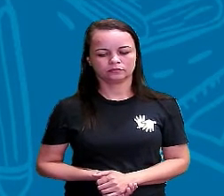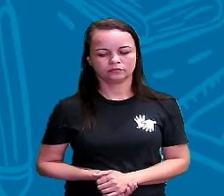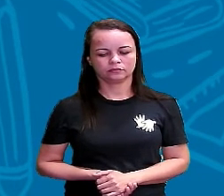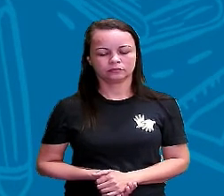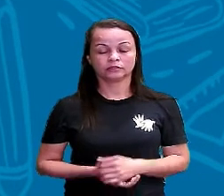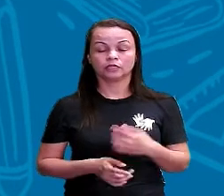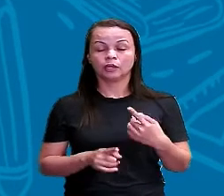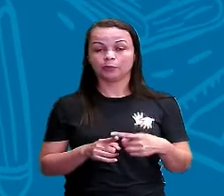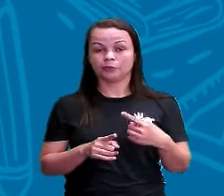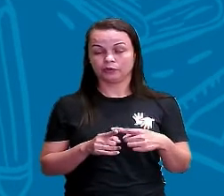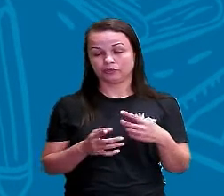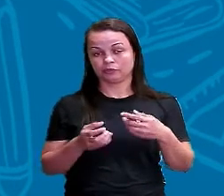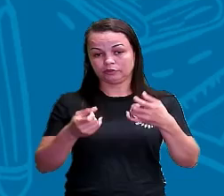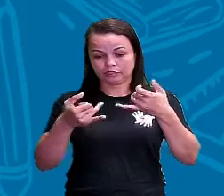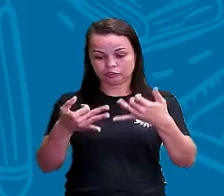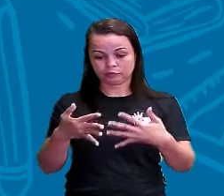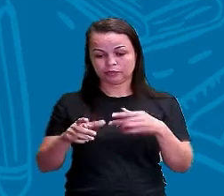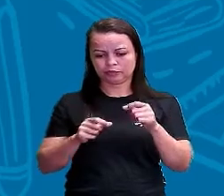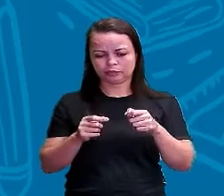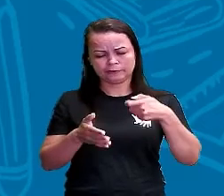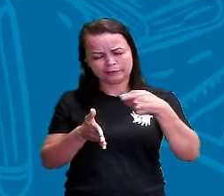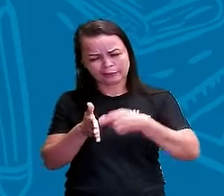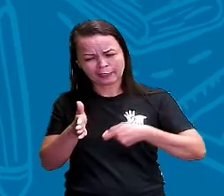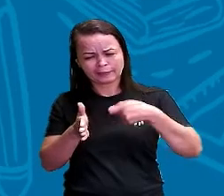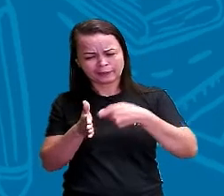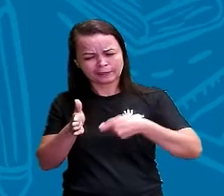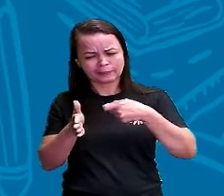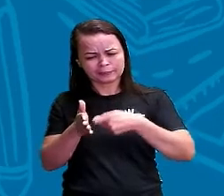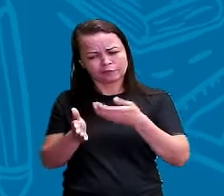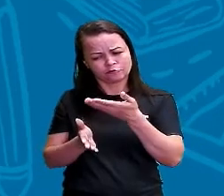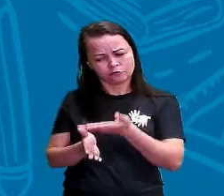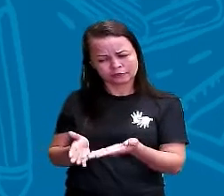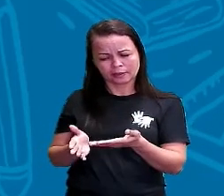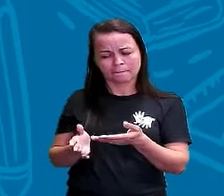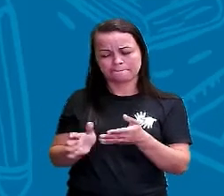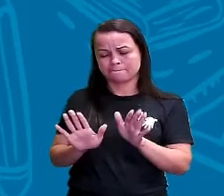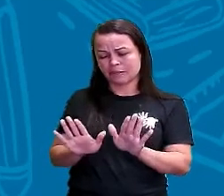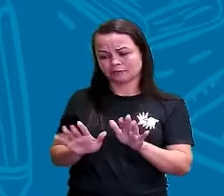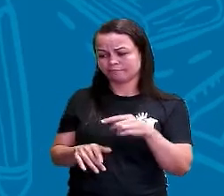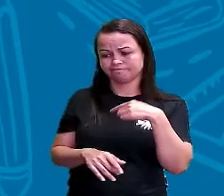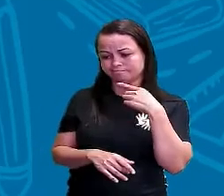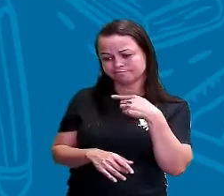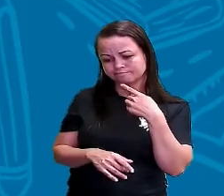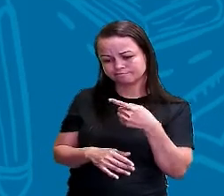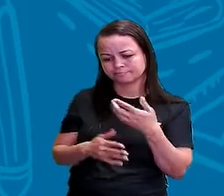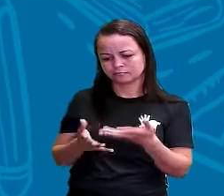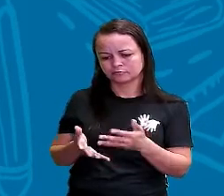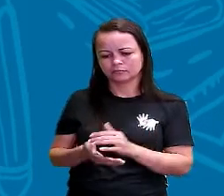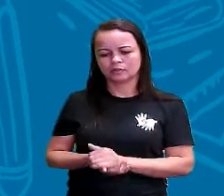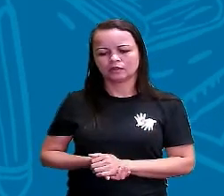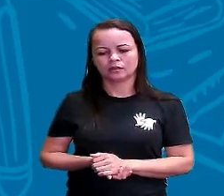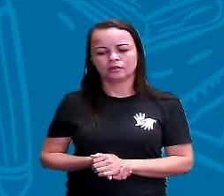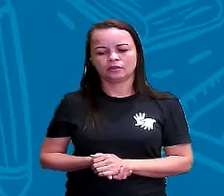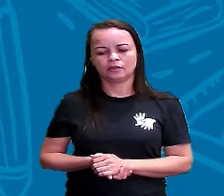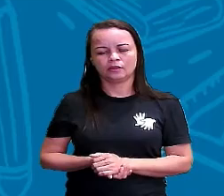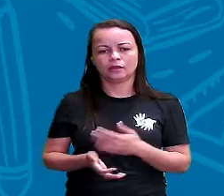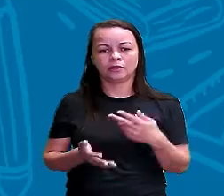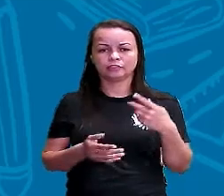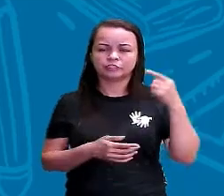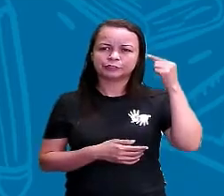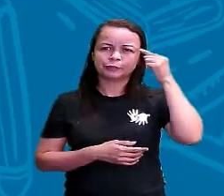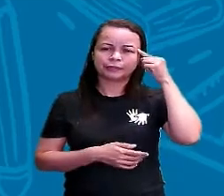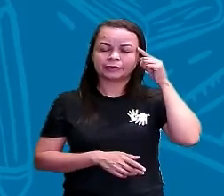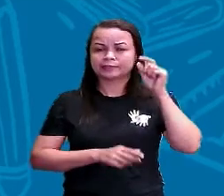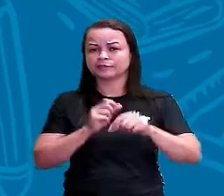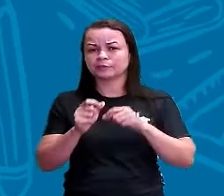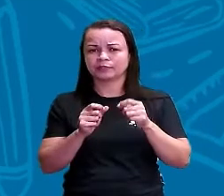Porque quando ele diz, ó, dentinho, eu tentei com você, mas eu simplesmente não consigo. É uma oposição, por quê? A gente pensa, né, pelo